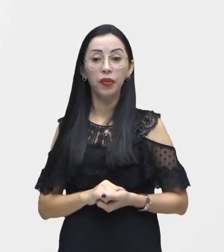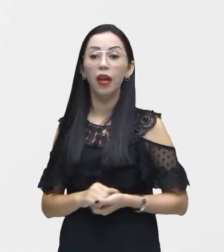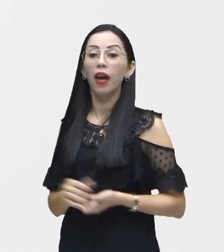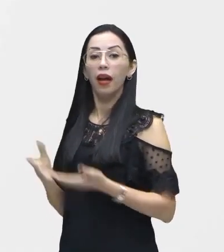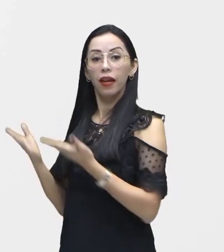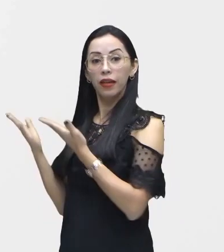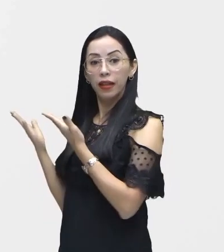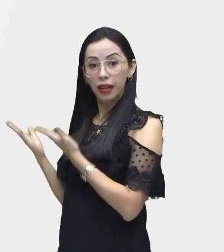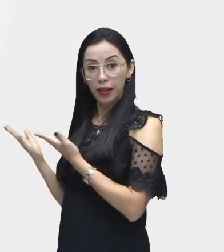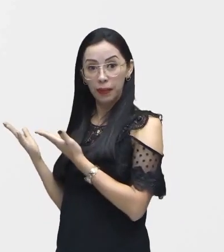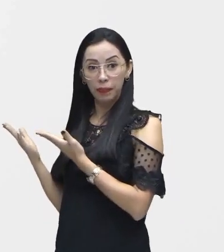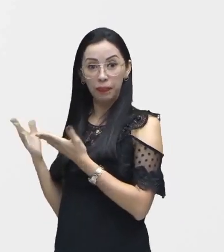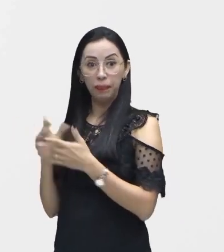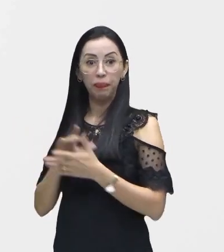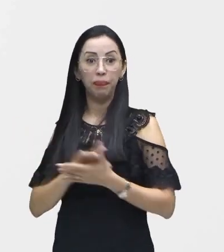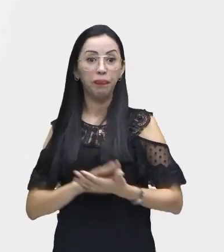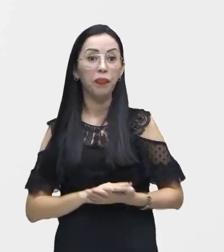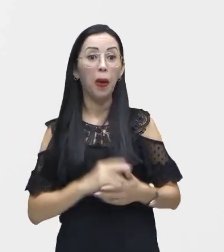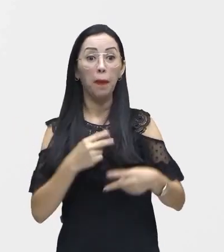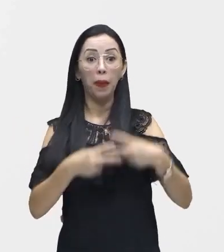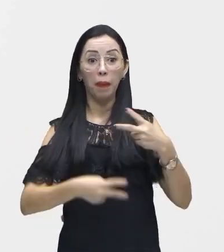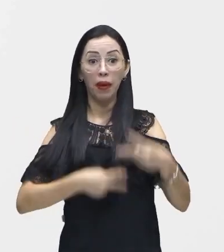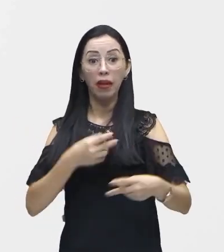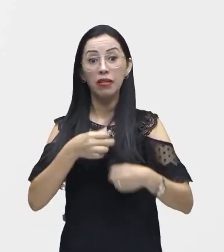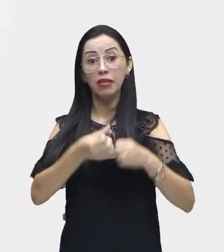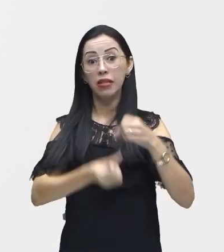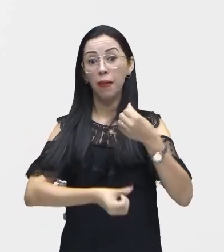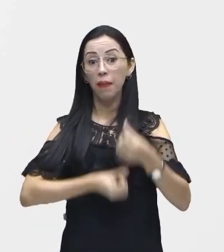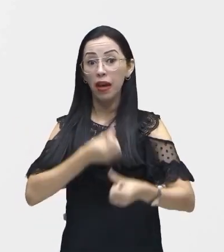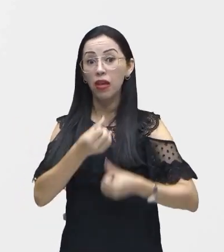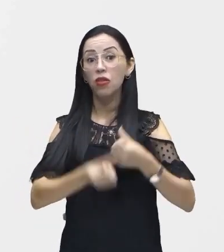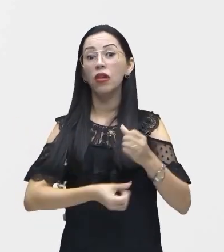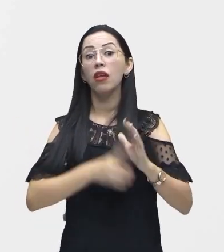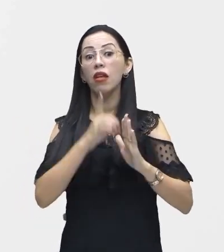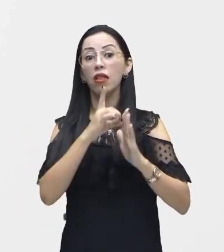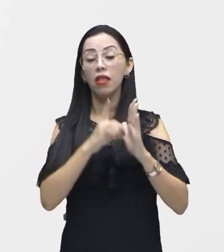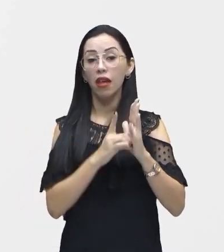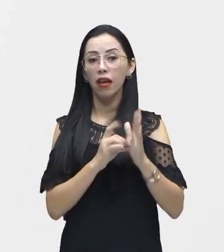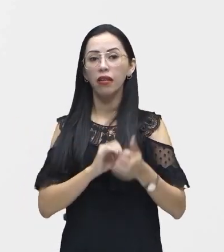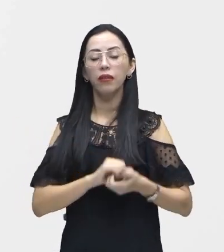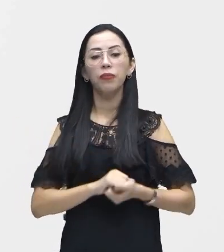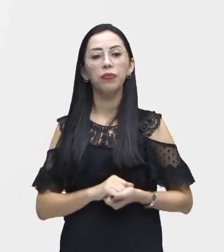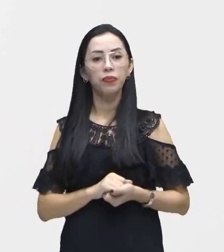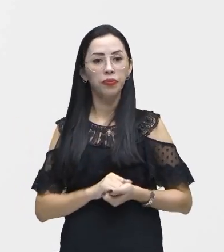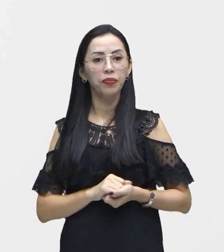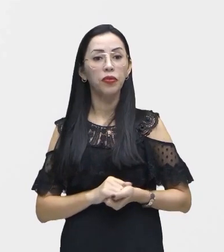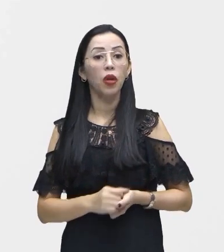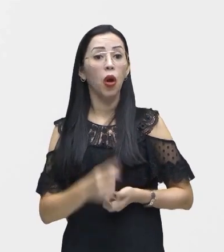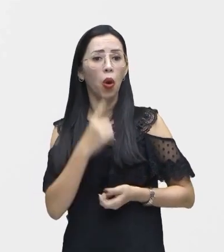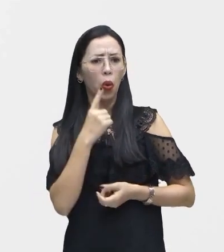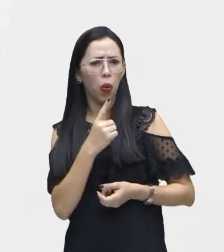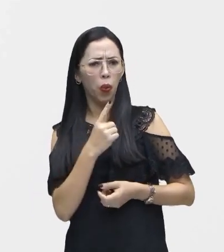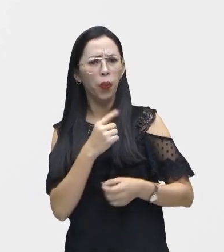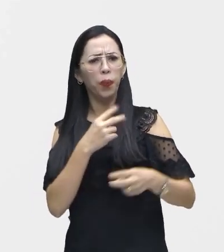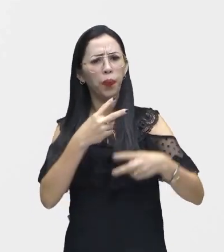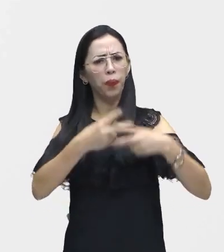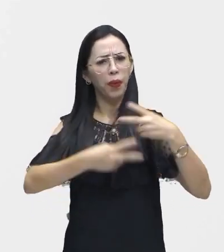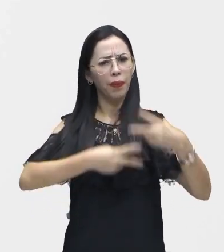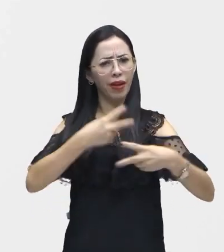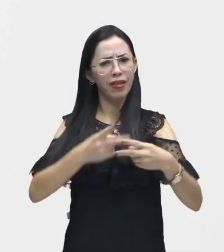Bimestre, semestre e década. Um bimestre é o equivalente a 2 meses.